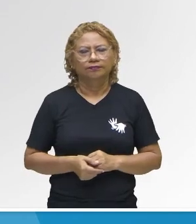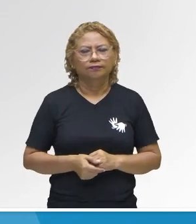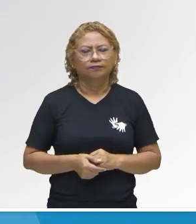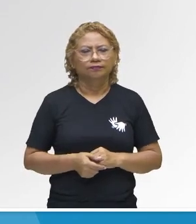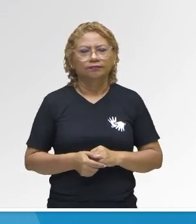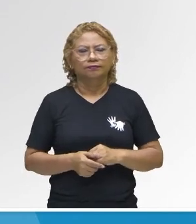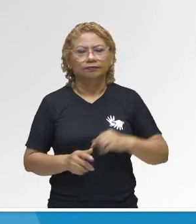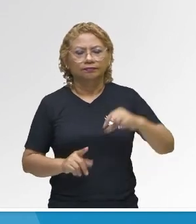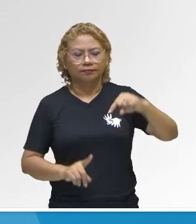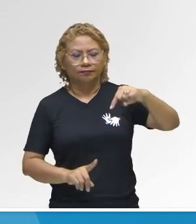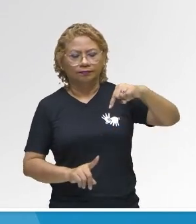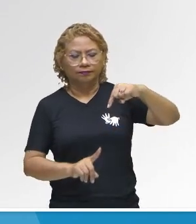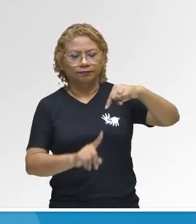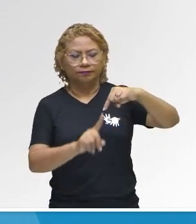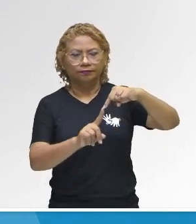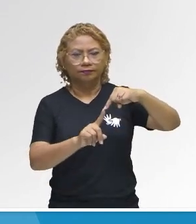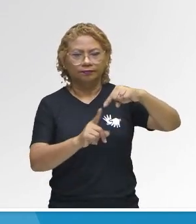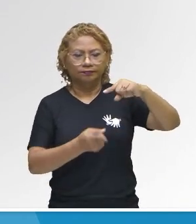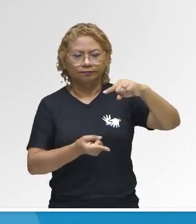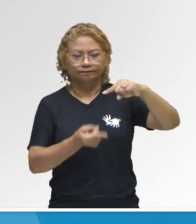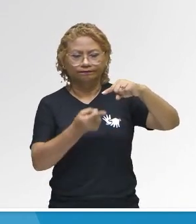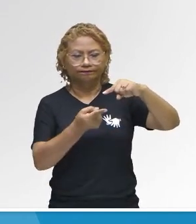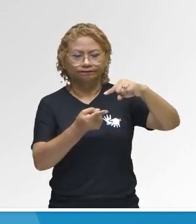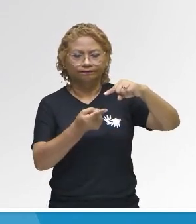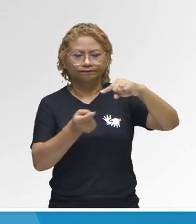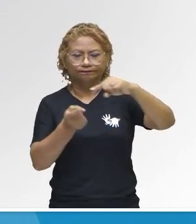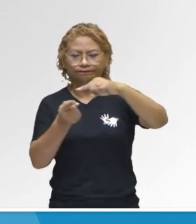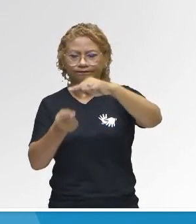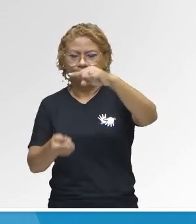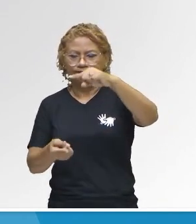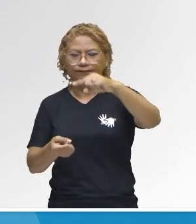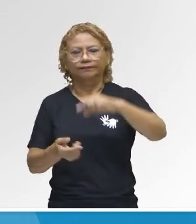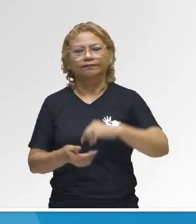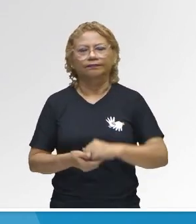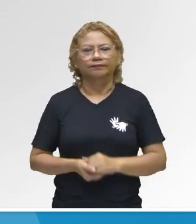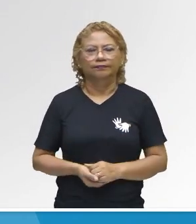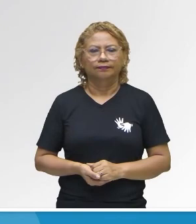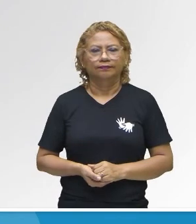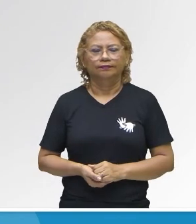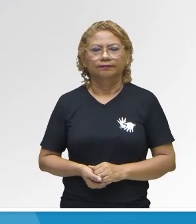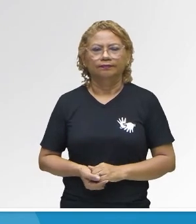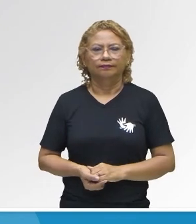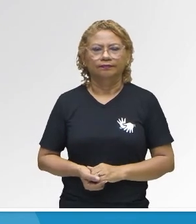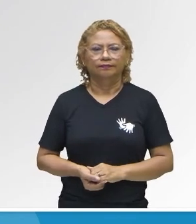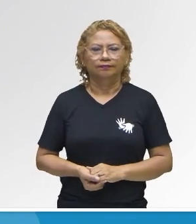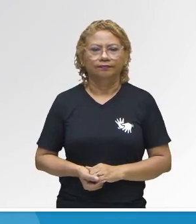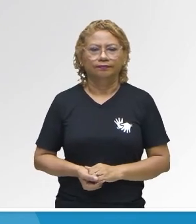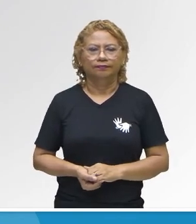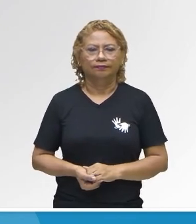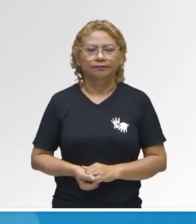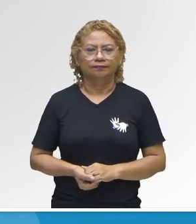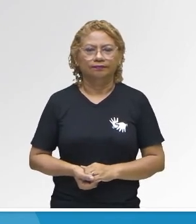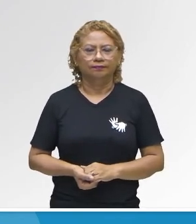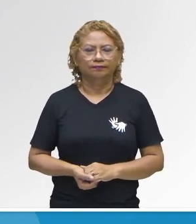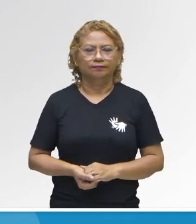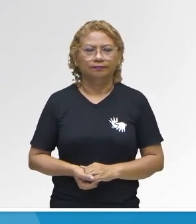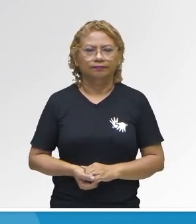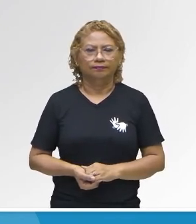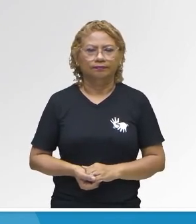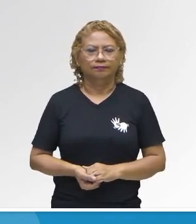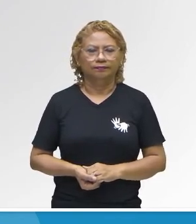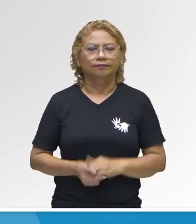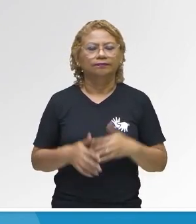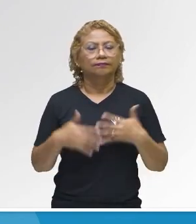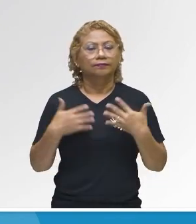que essa distância daqui para cá. Okay? Então a afirmação é falsa. Ok, meus amigos?